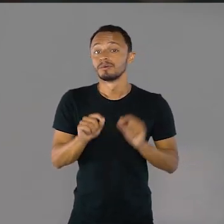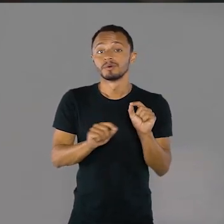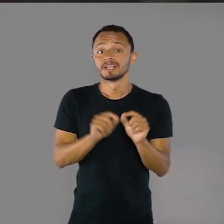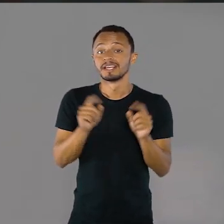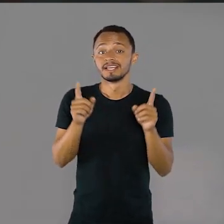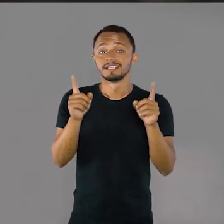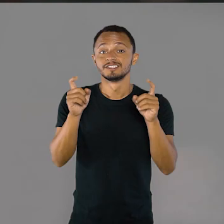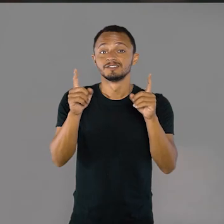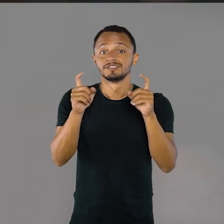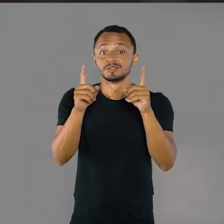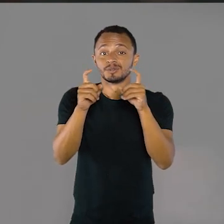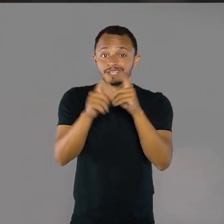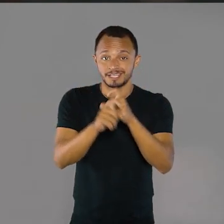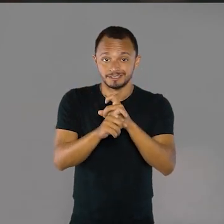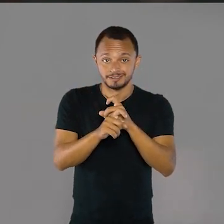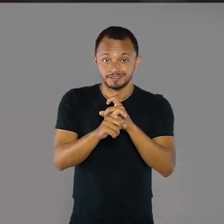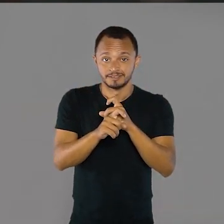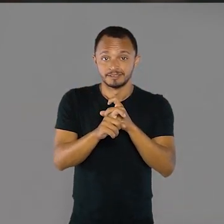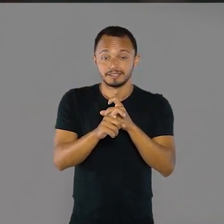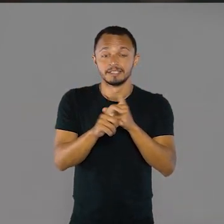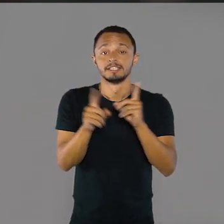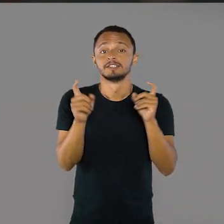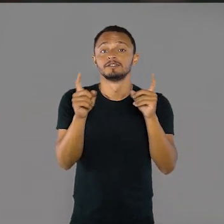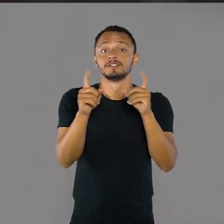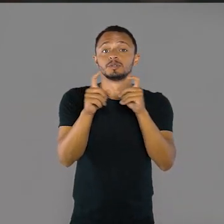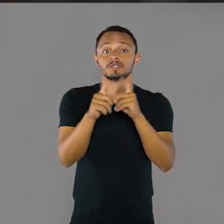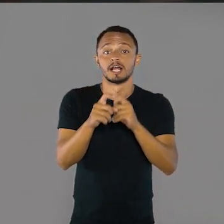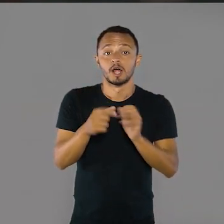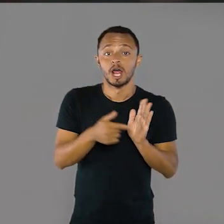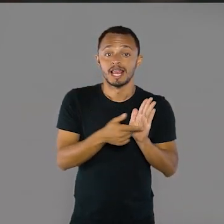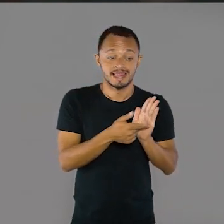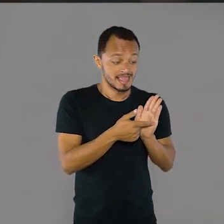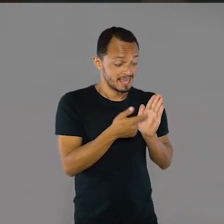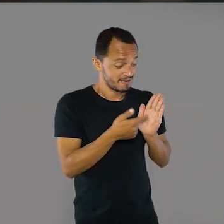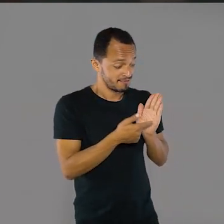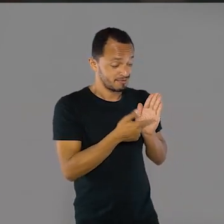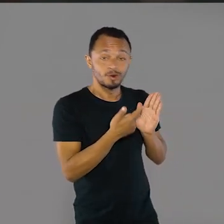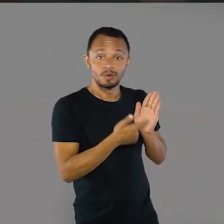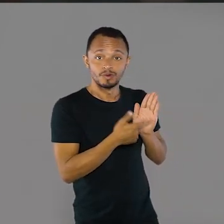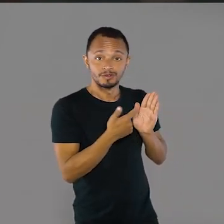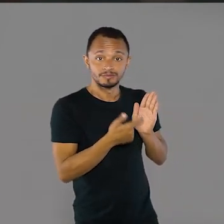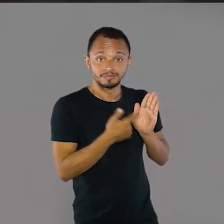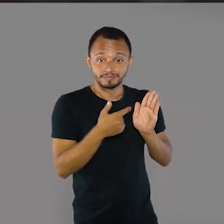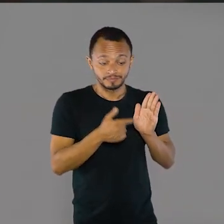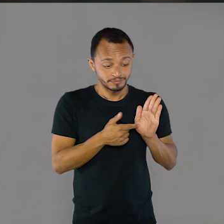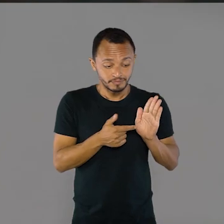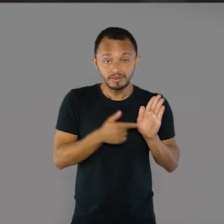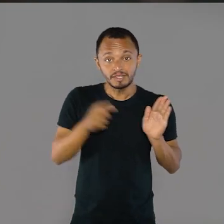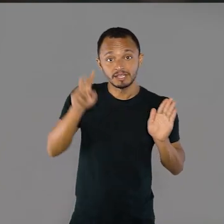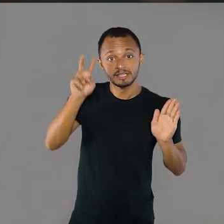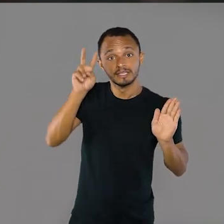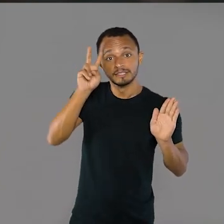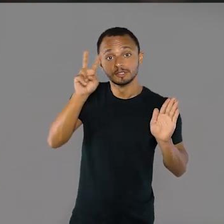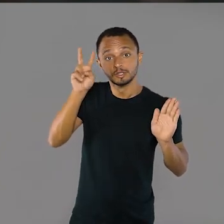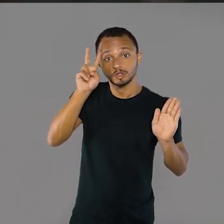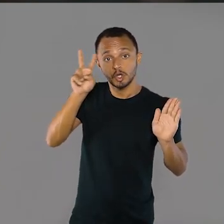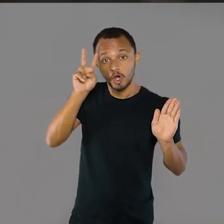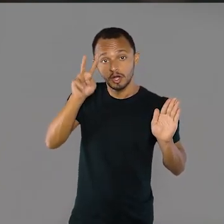dificuldade de trabalhar um livro que conta uma história de uma